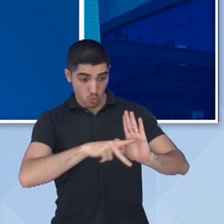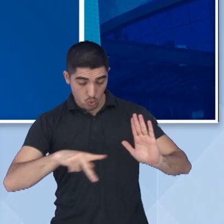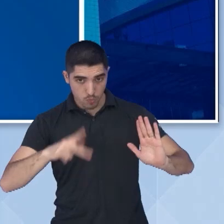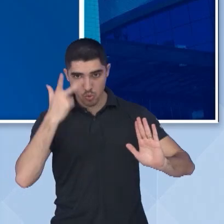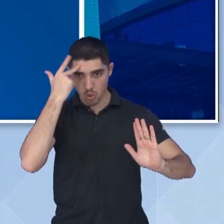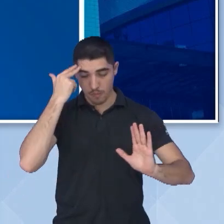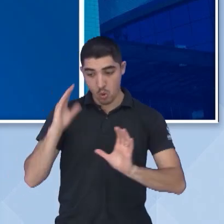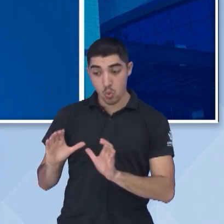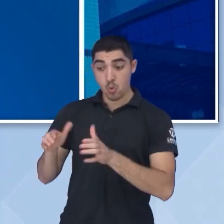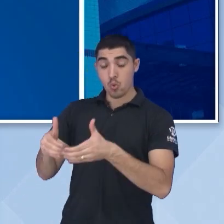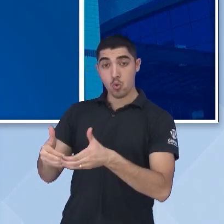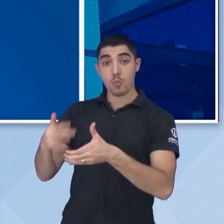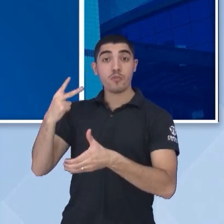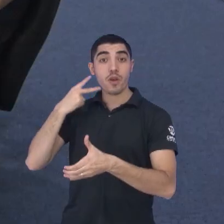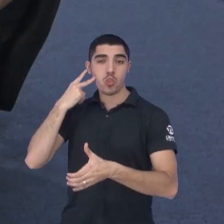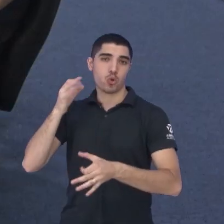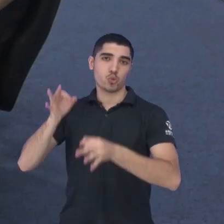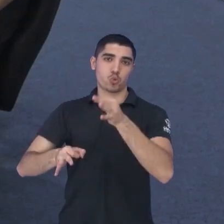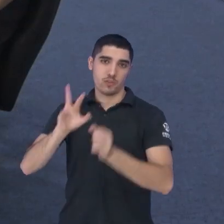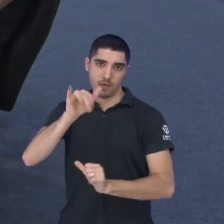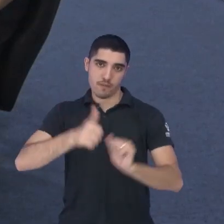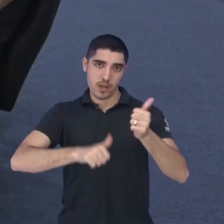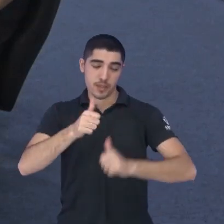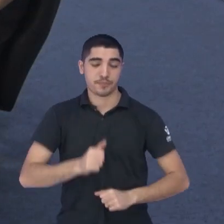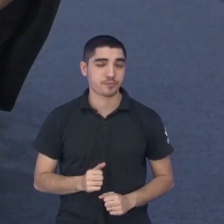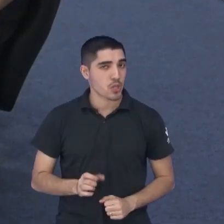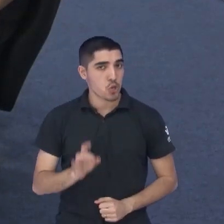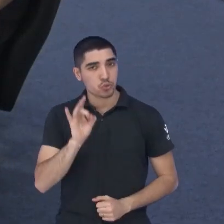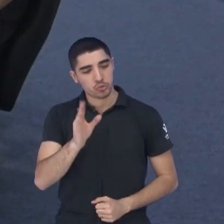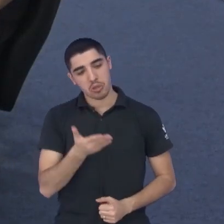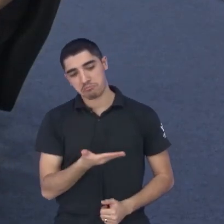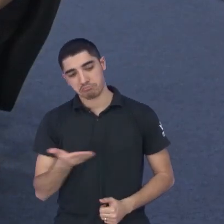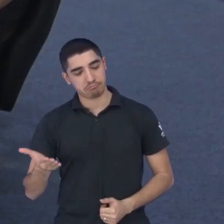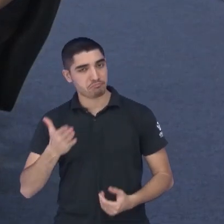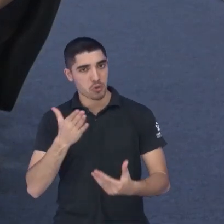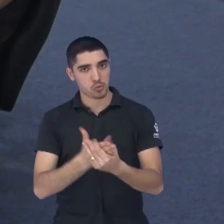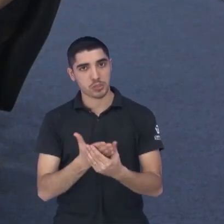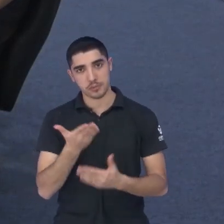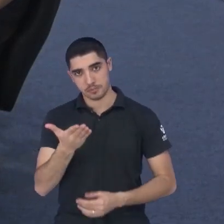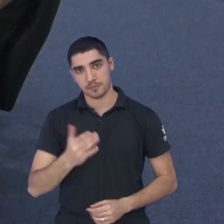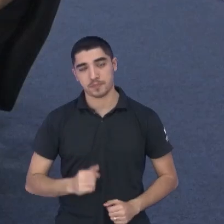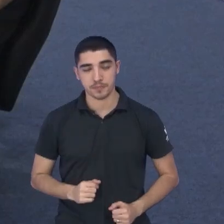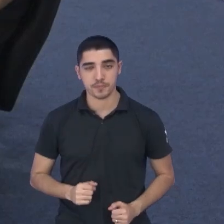Comissão de Justiça. São estes os novos processos, senhor presidente.